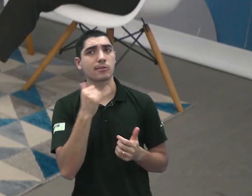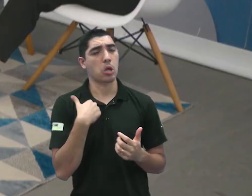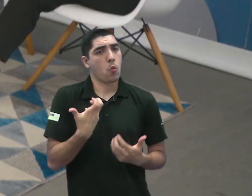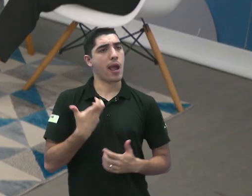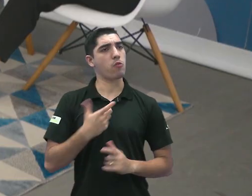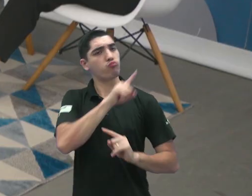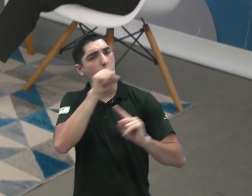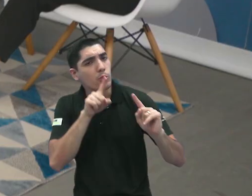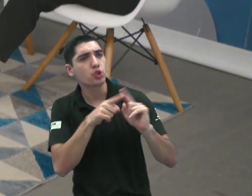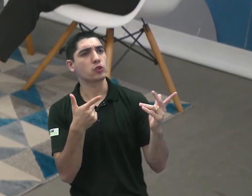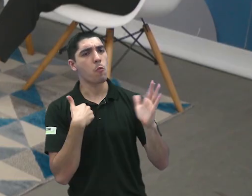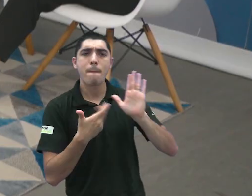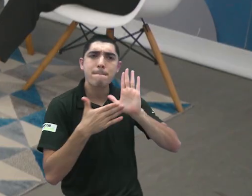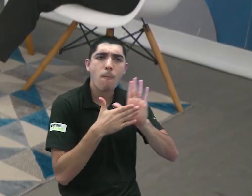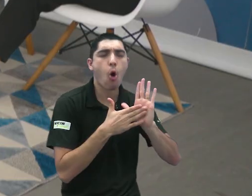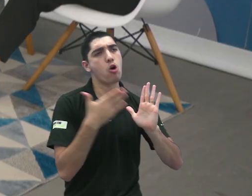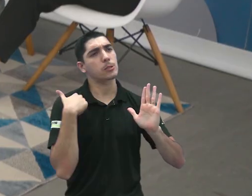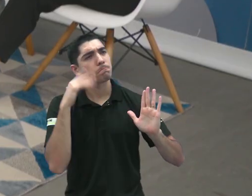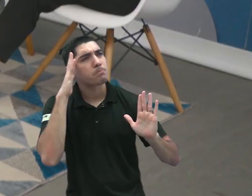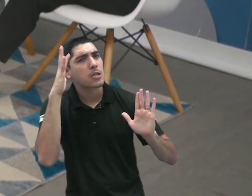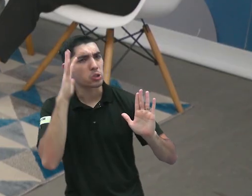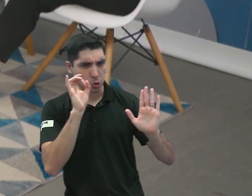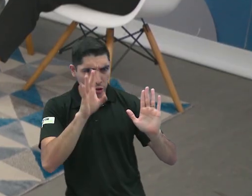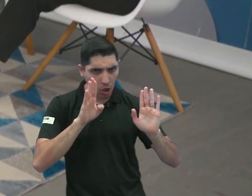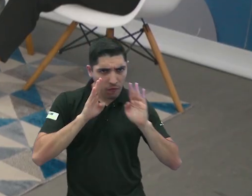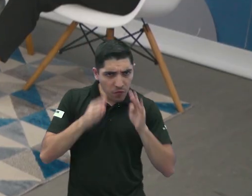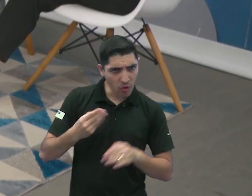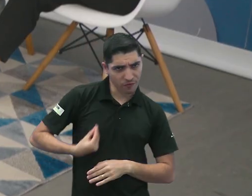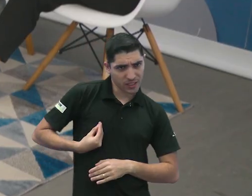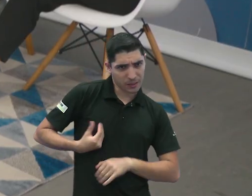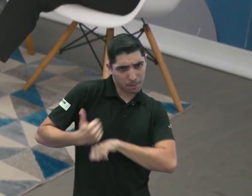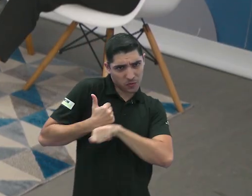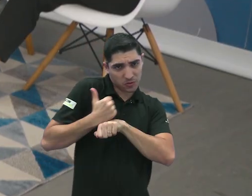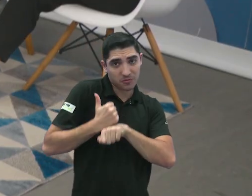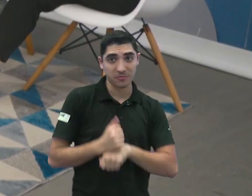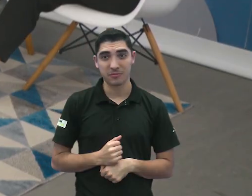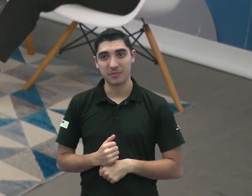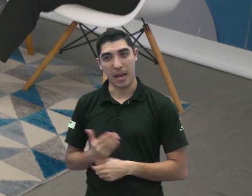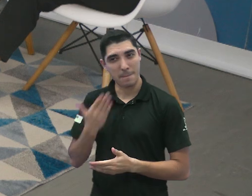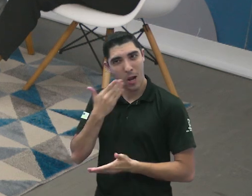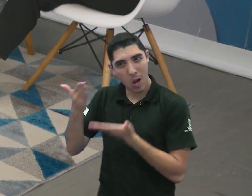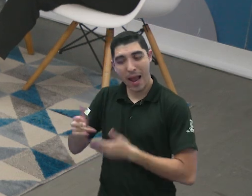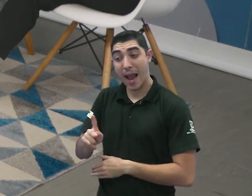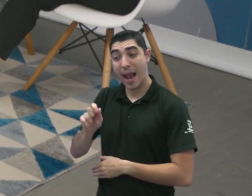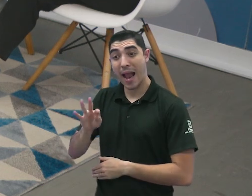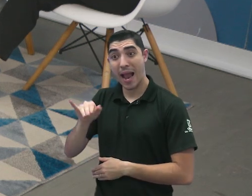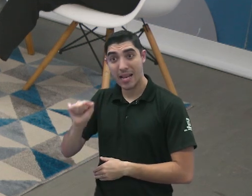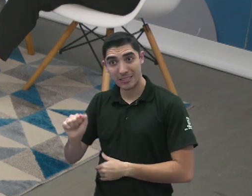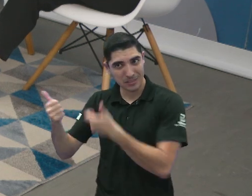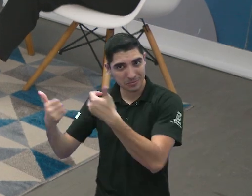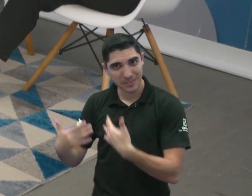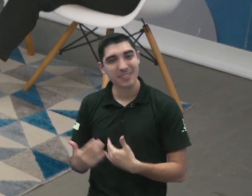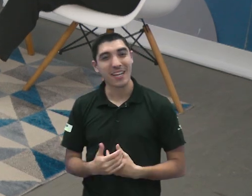propósito e ele precisa estar ligado apenas à vida profissional? Vou deixar essa pergunta aí para a Kátia. Bom, depois você me complementa. Para vocês duas.